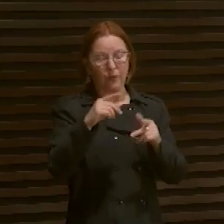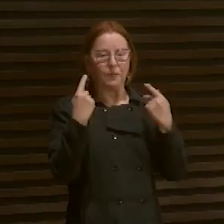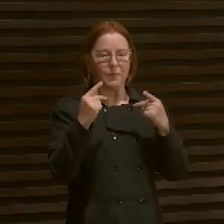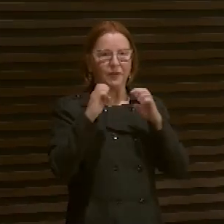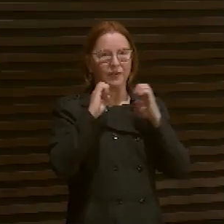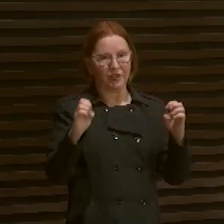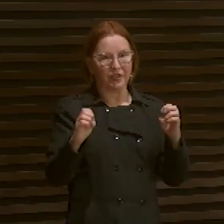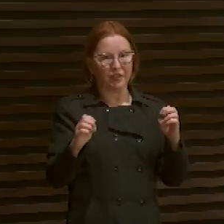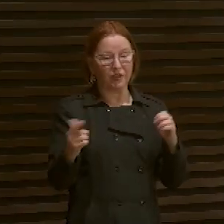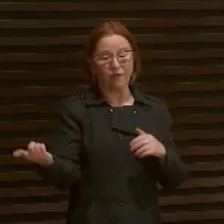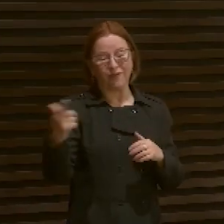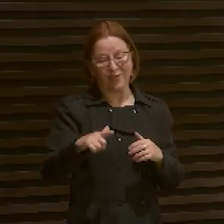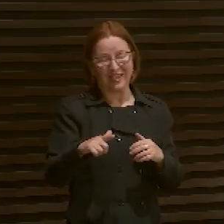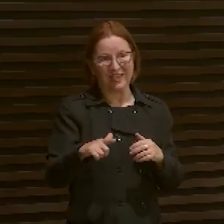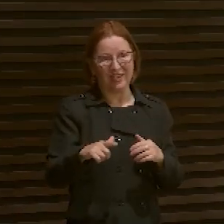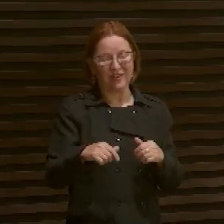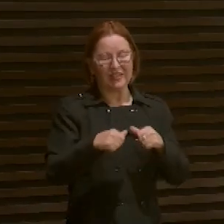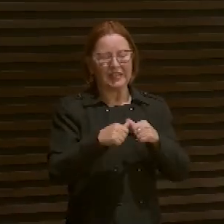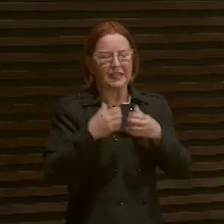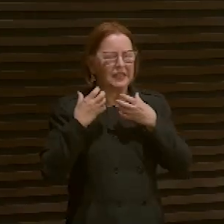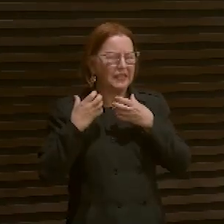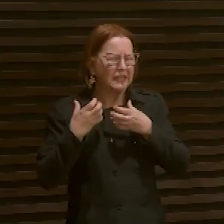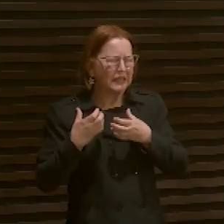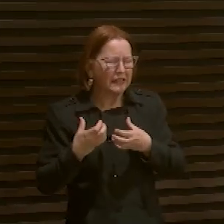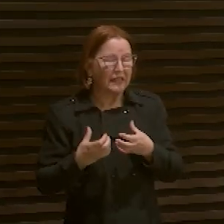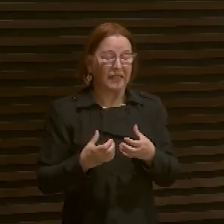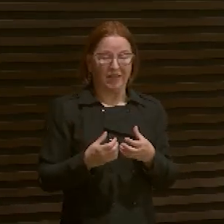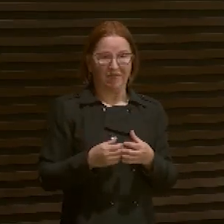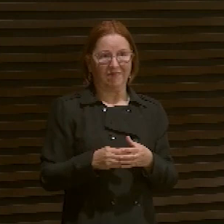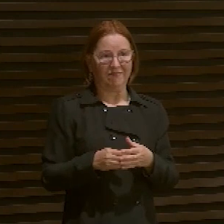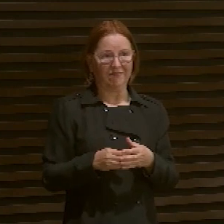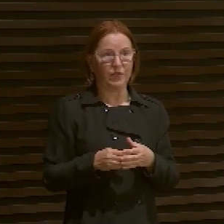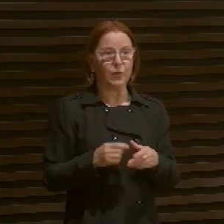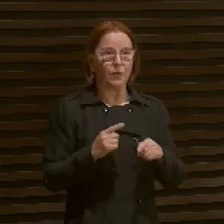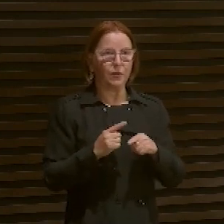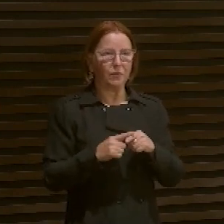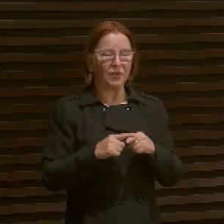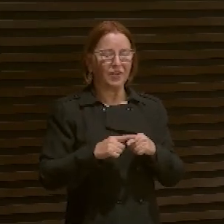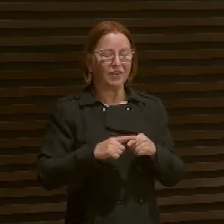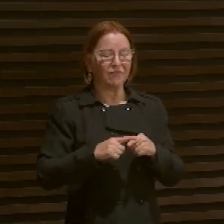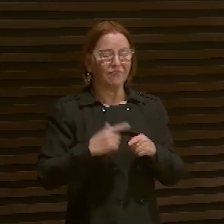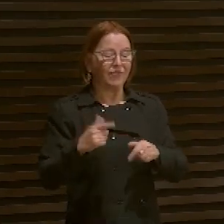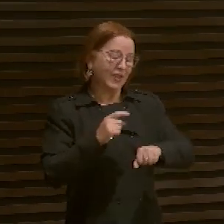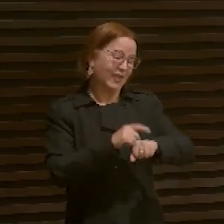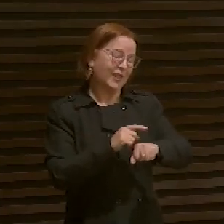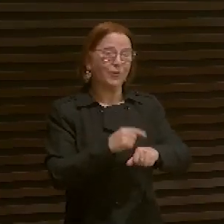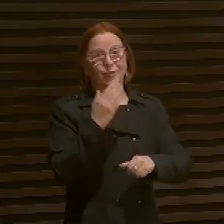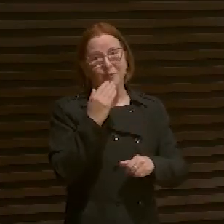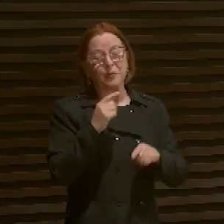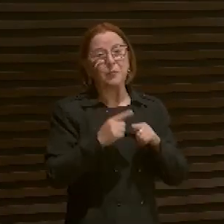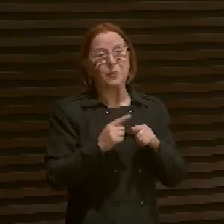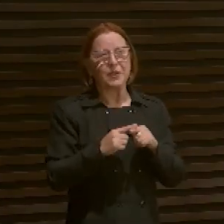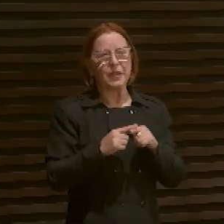estavam muito cansados da jornada que eles tinham enfrentado, porque eles não tinham tempo nem de comer, porque eram muitos